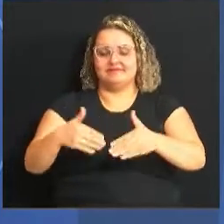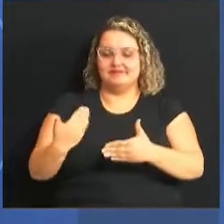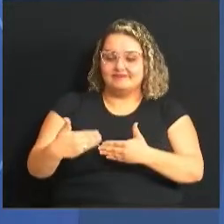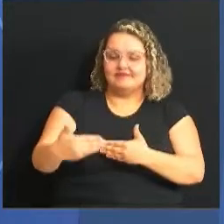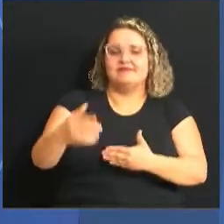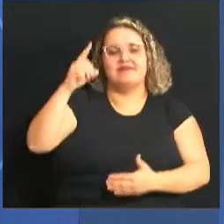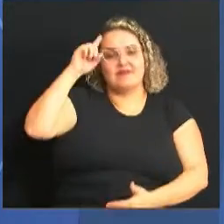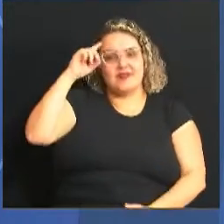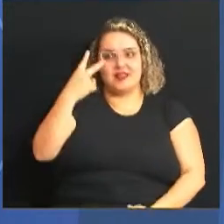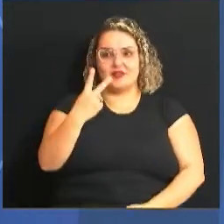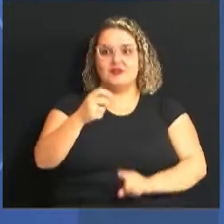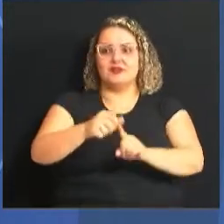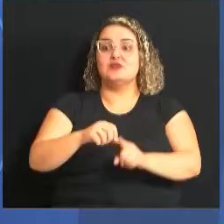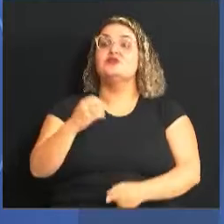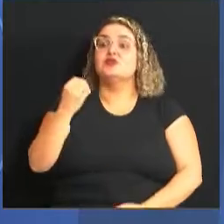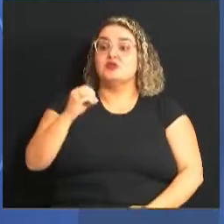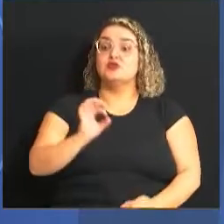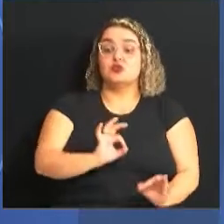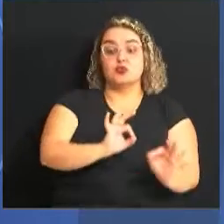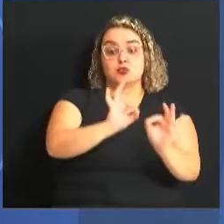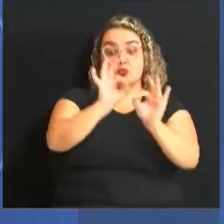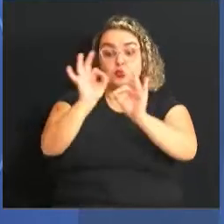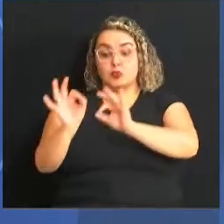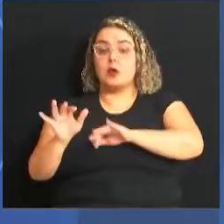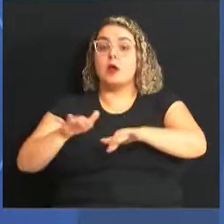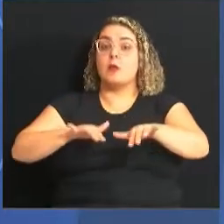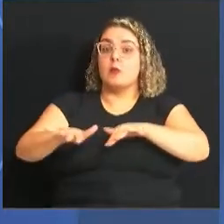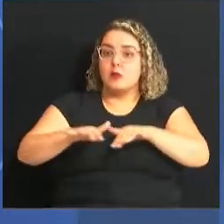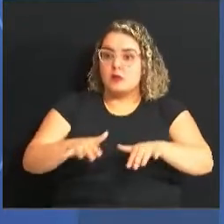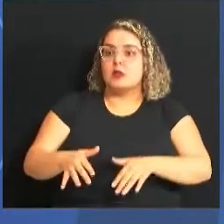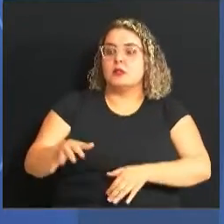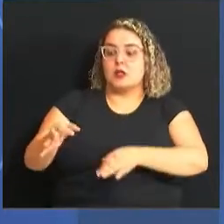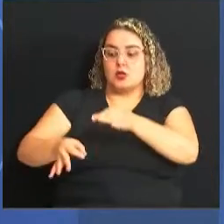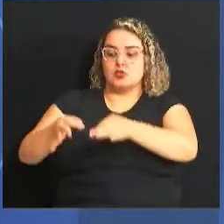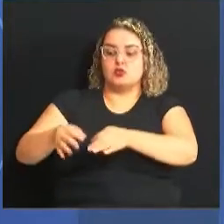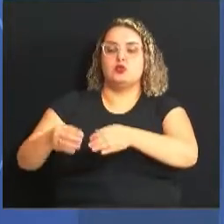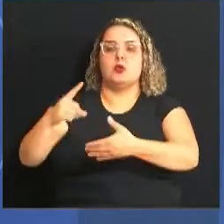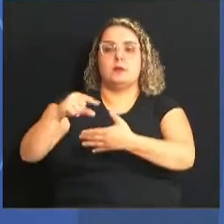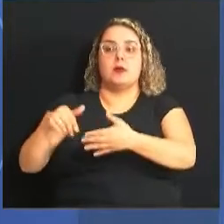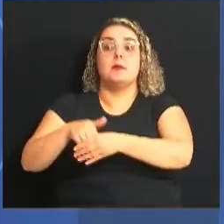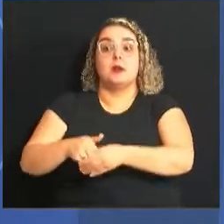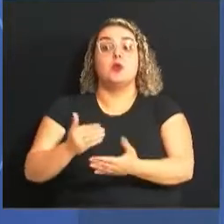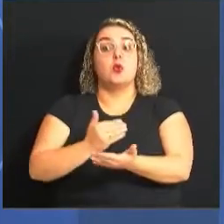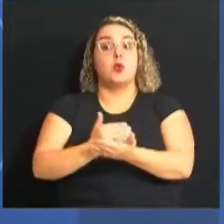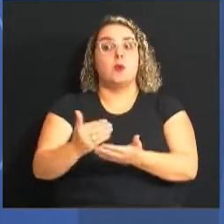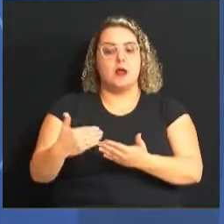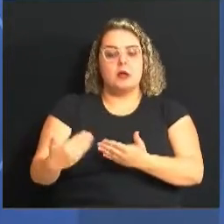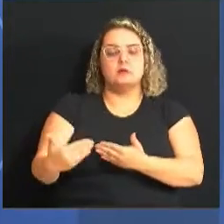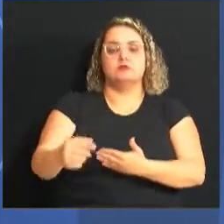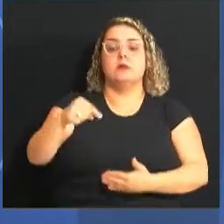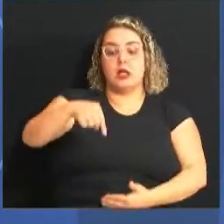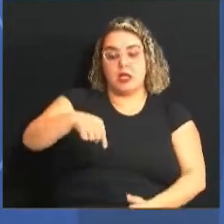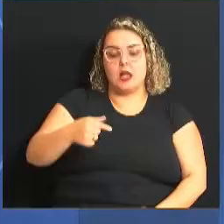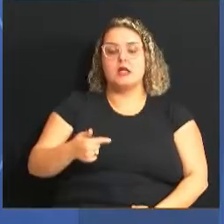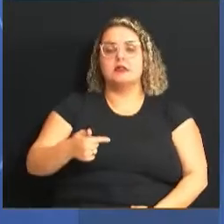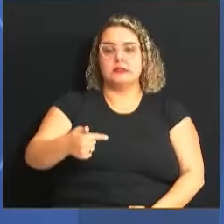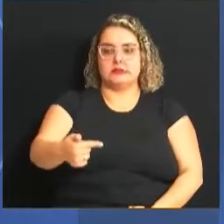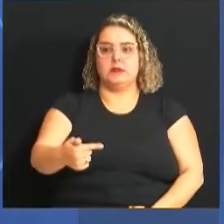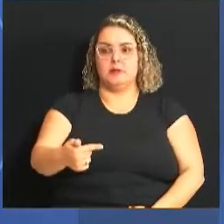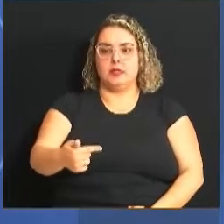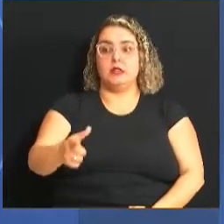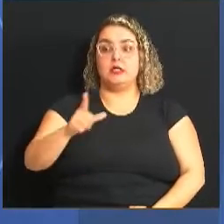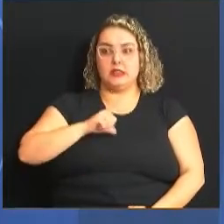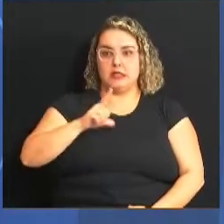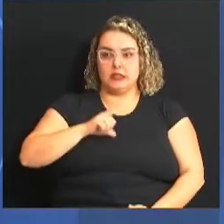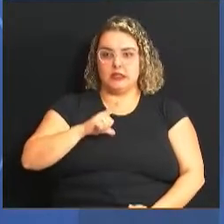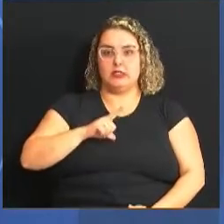de outubro já acompanha a movimentação da Justiça Eleitoral desde o início desse processo. E olha, nessa semana a gente teve